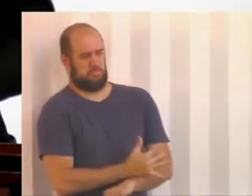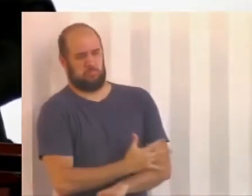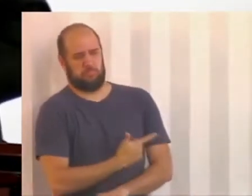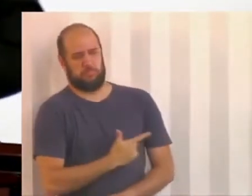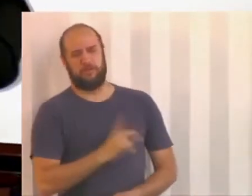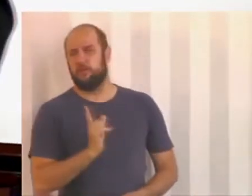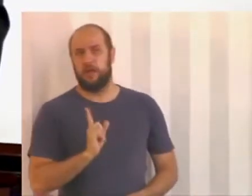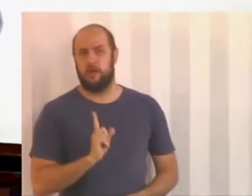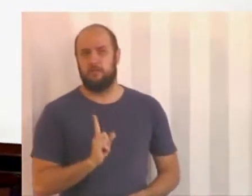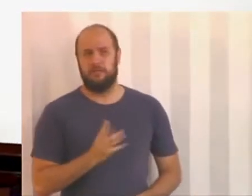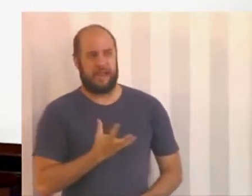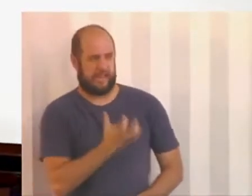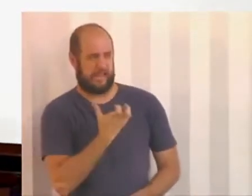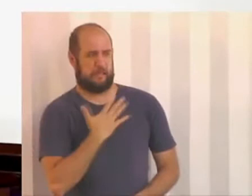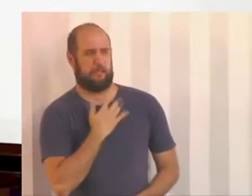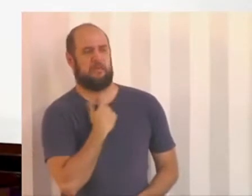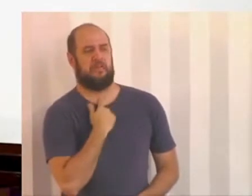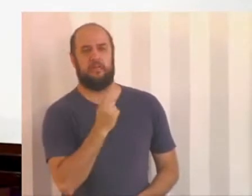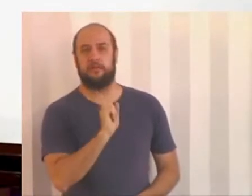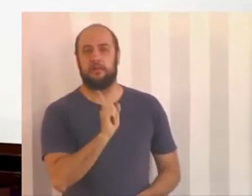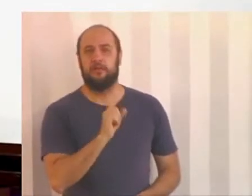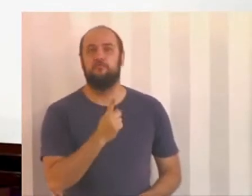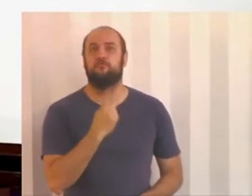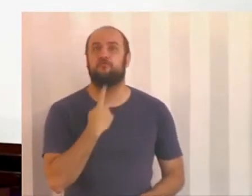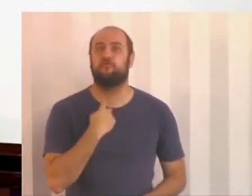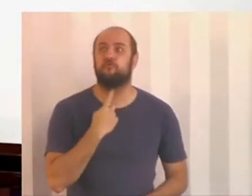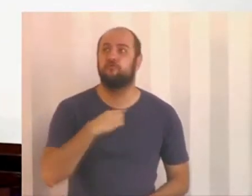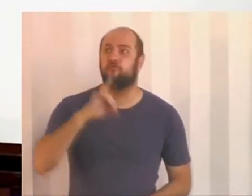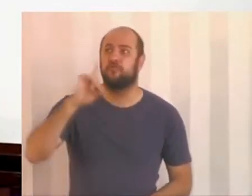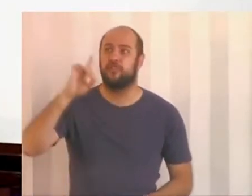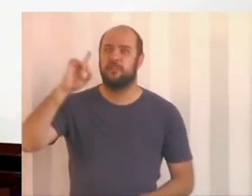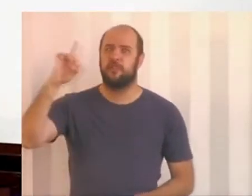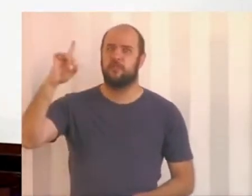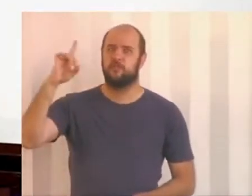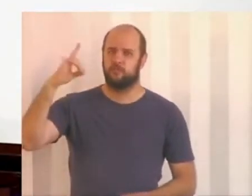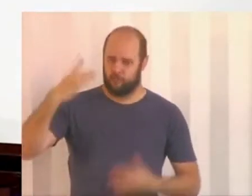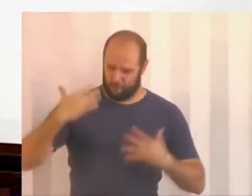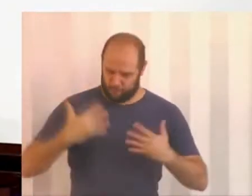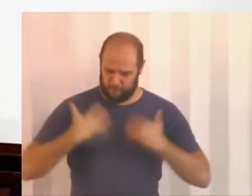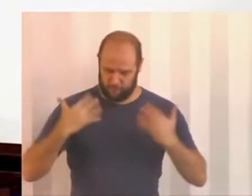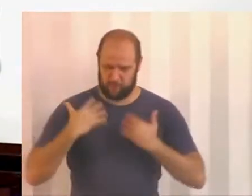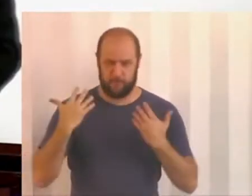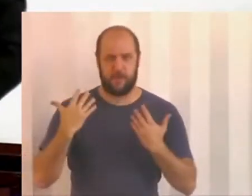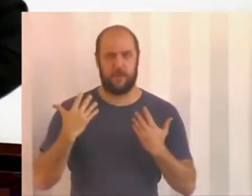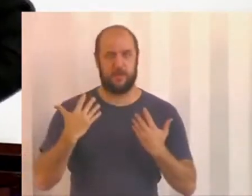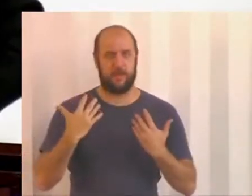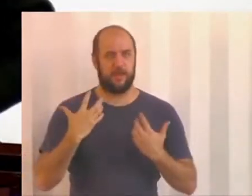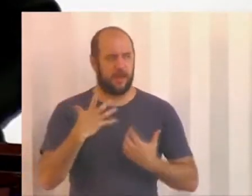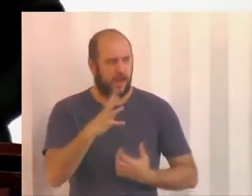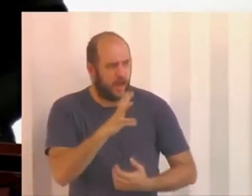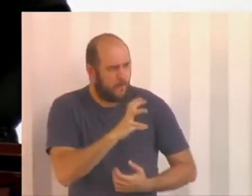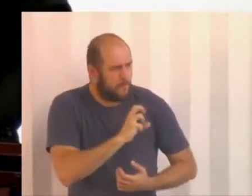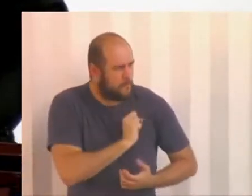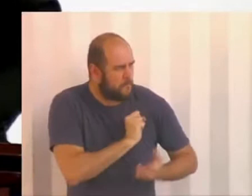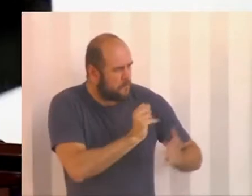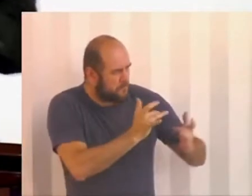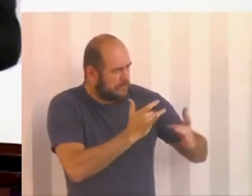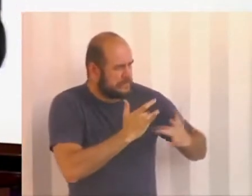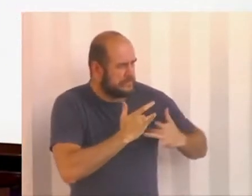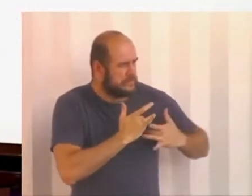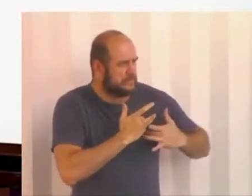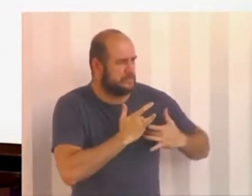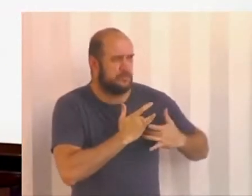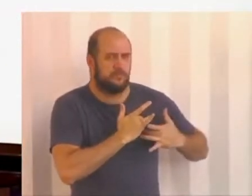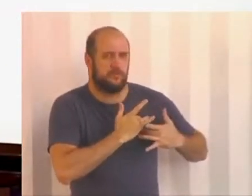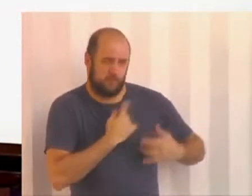quero fazer, mas vou fazer porque Ele me motiva a ter afetos de misericórdia para com o meu próximo.